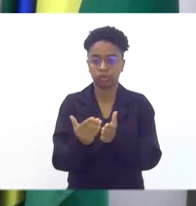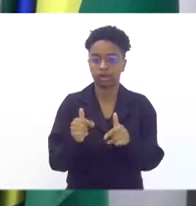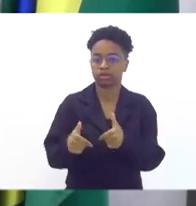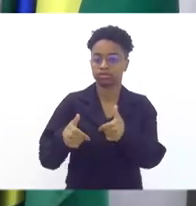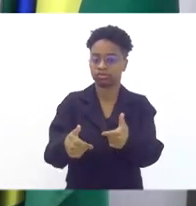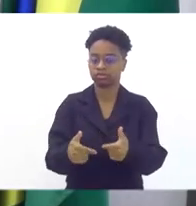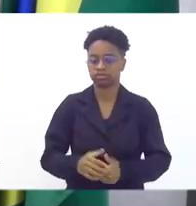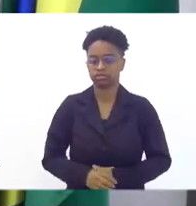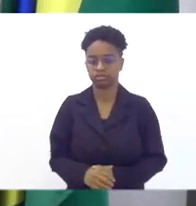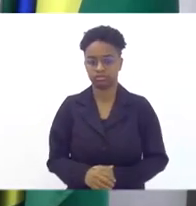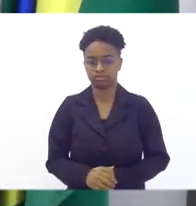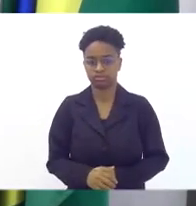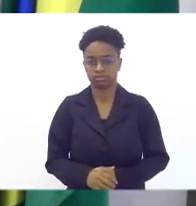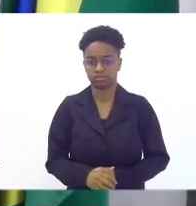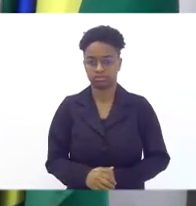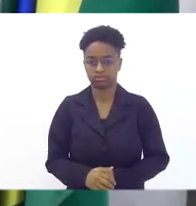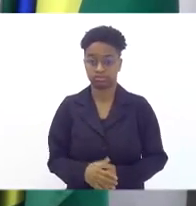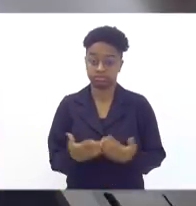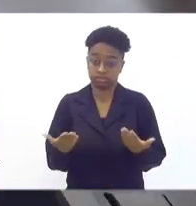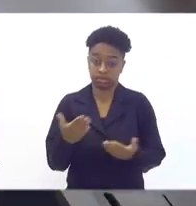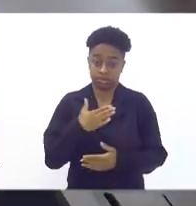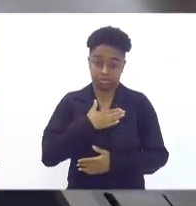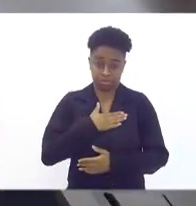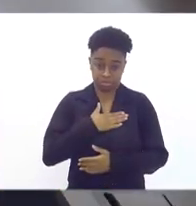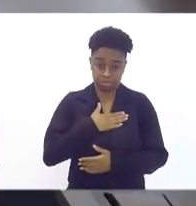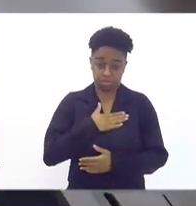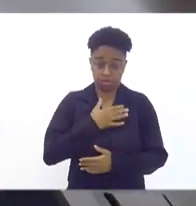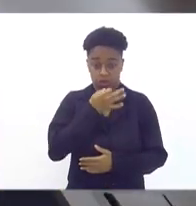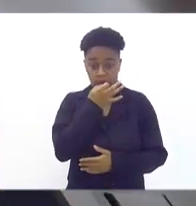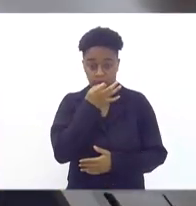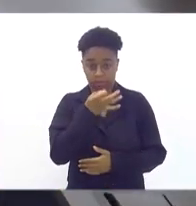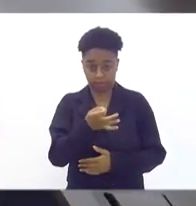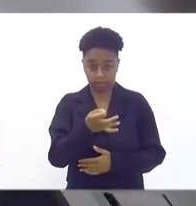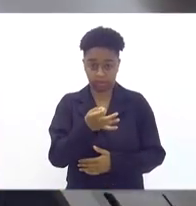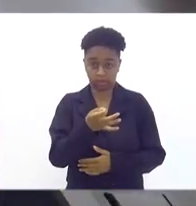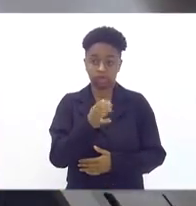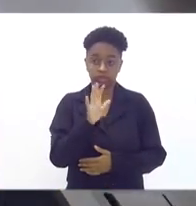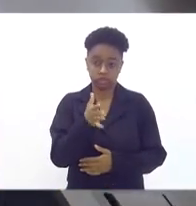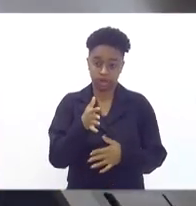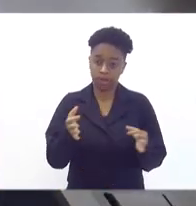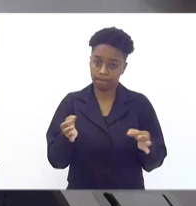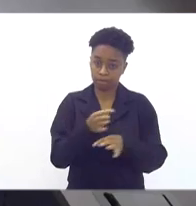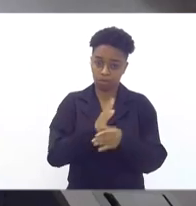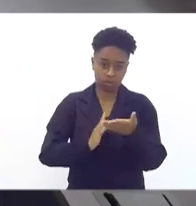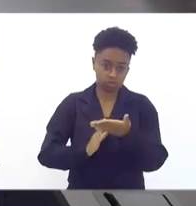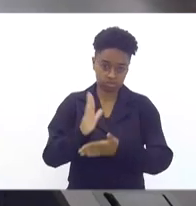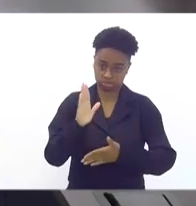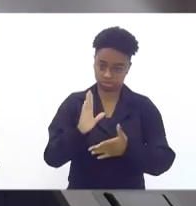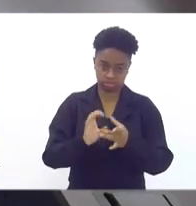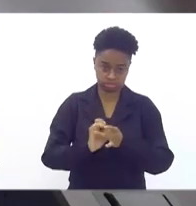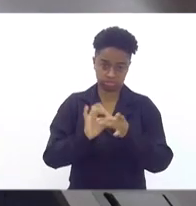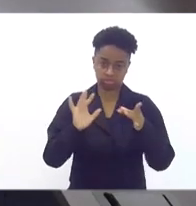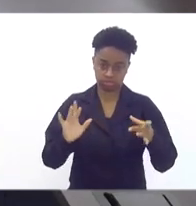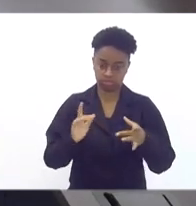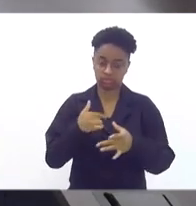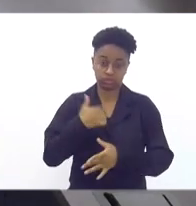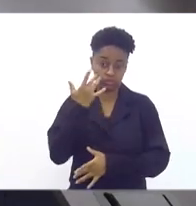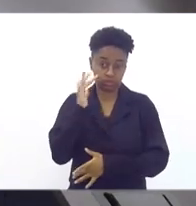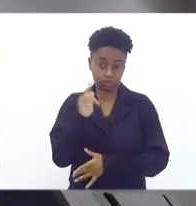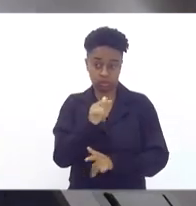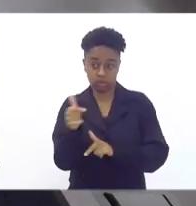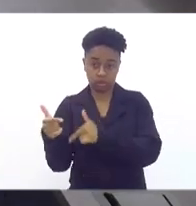da Assembleia bom de minha parte essa deliberação já tá aprovada né Não sei se os novos